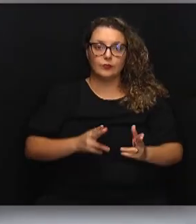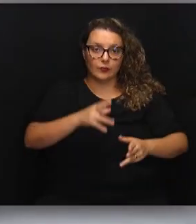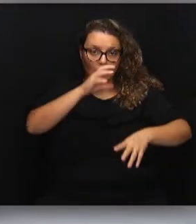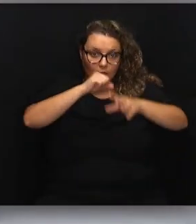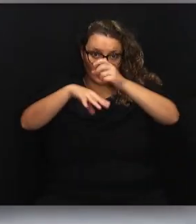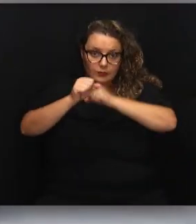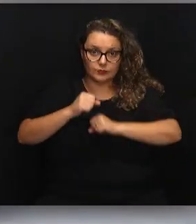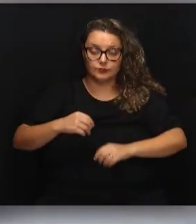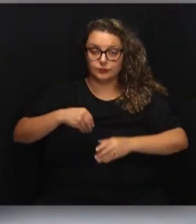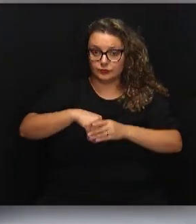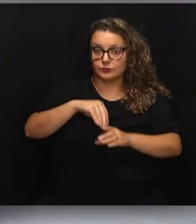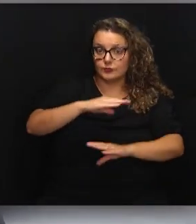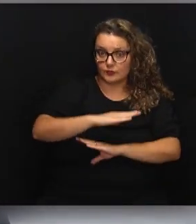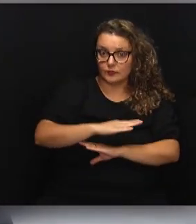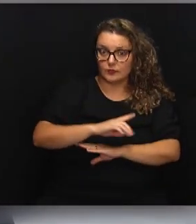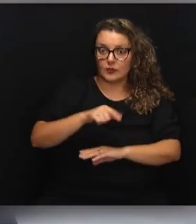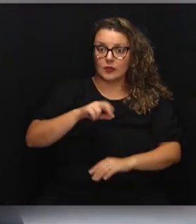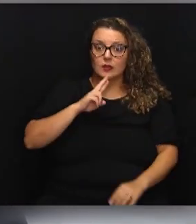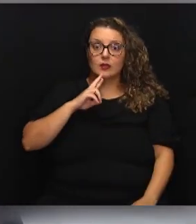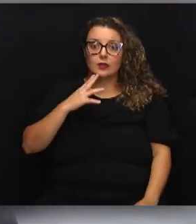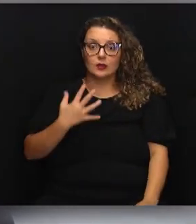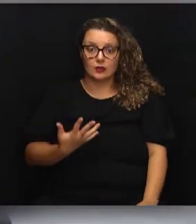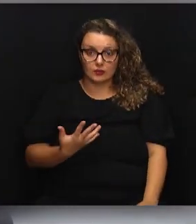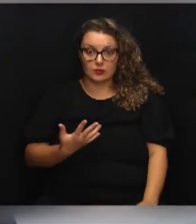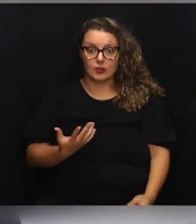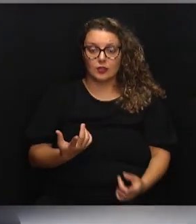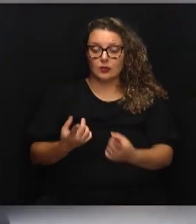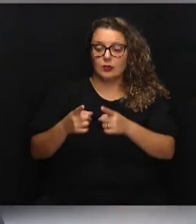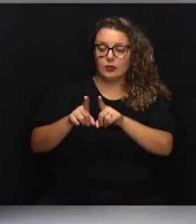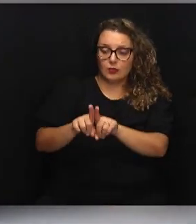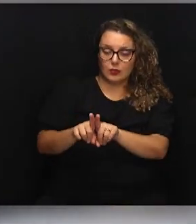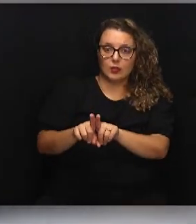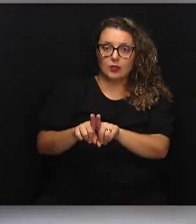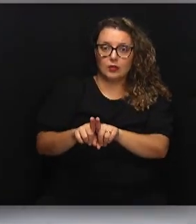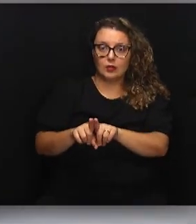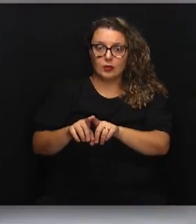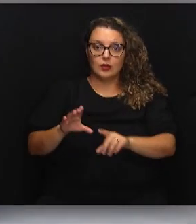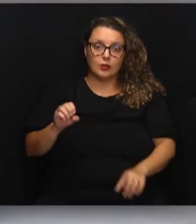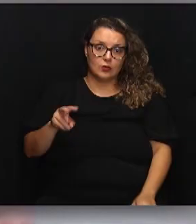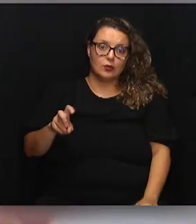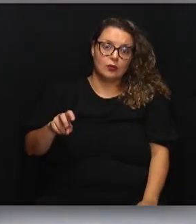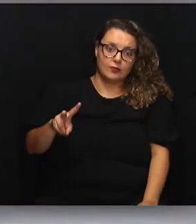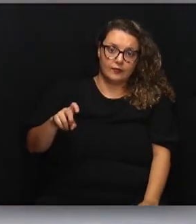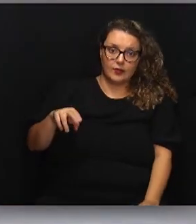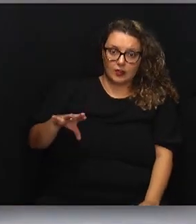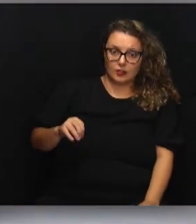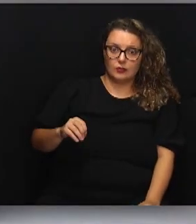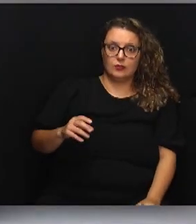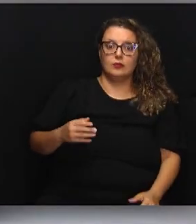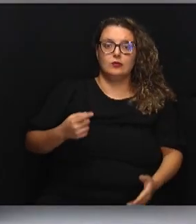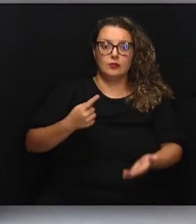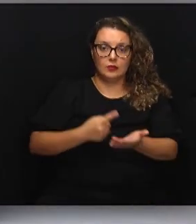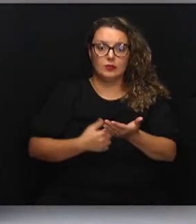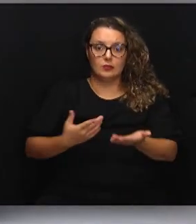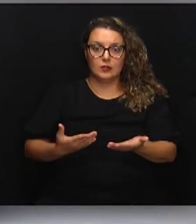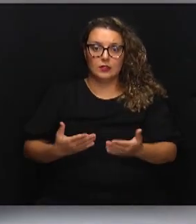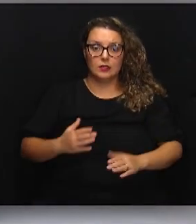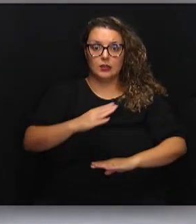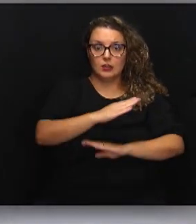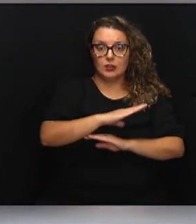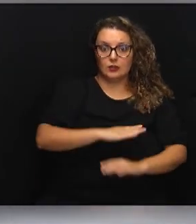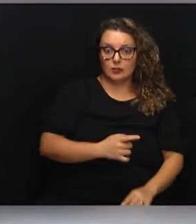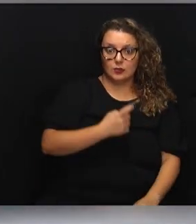Câmara Municipal, que é o resultado de uma parceria, de um convênio, vamos falar assim, firmado entre a Câmara Municipal de Campinas,